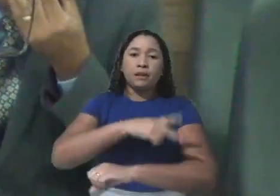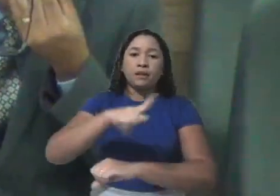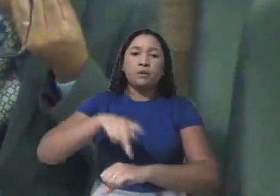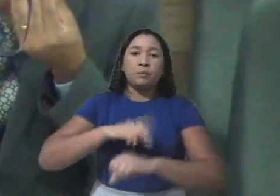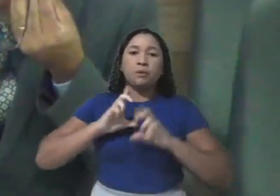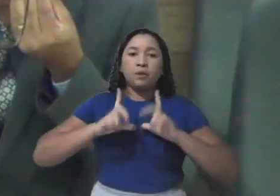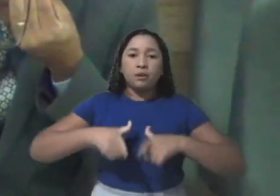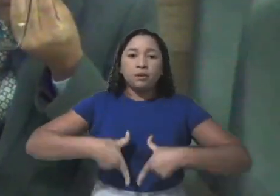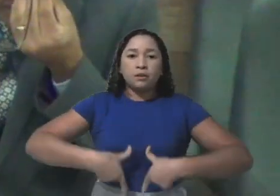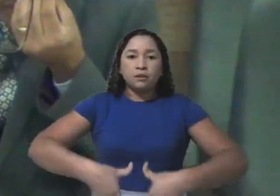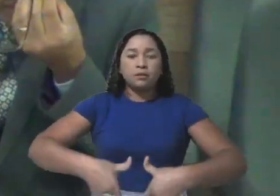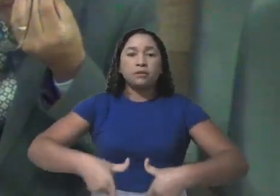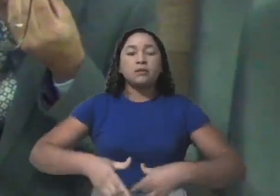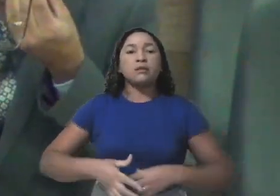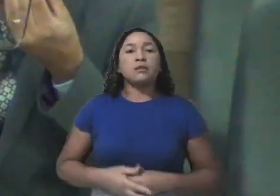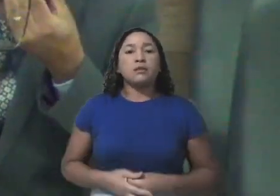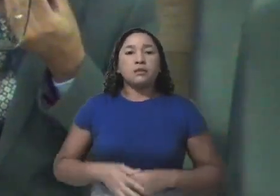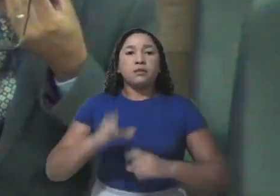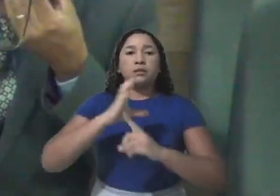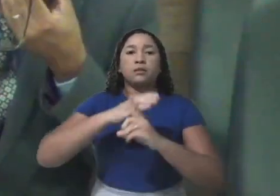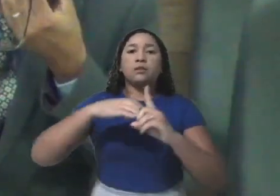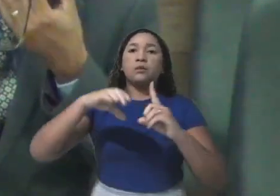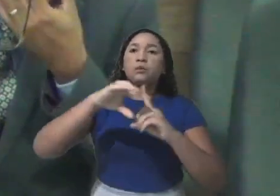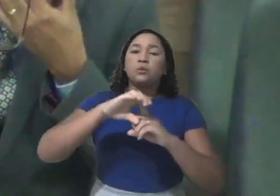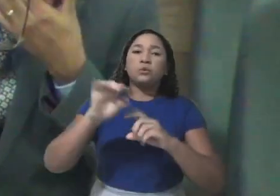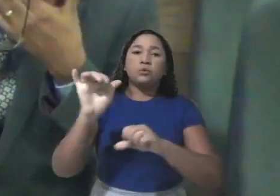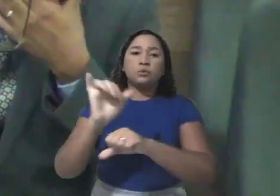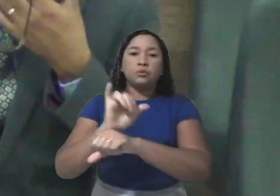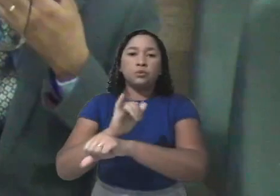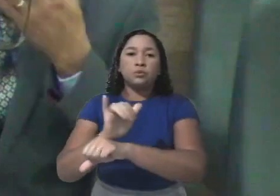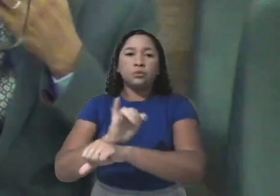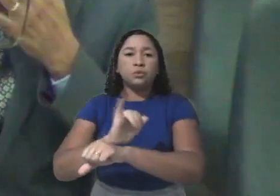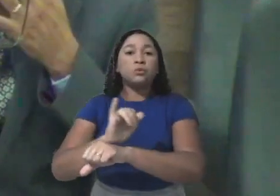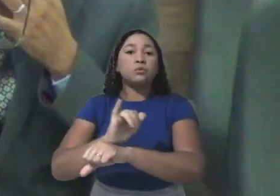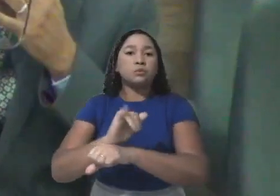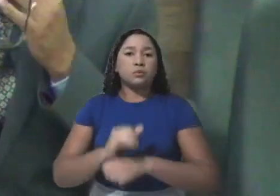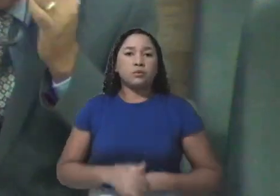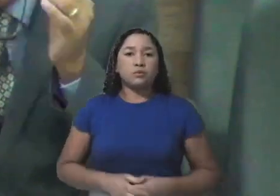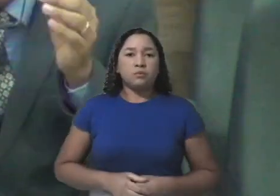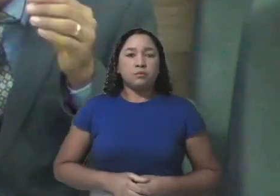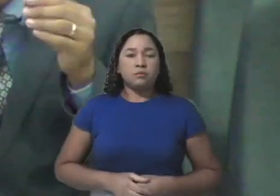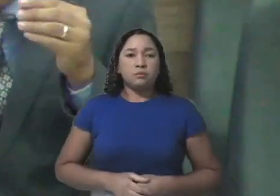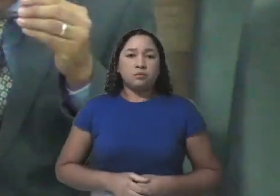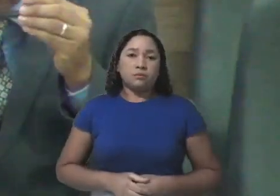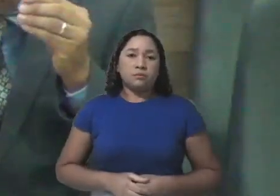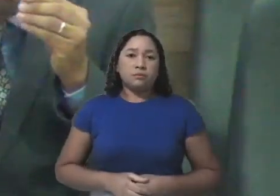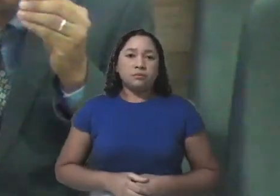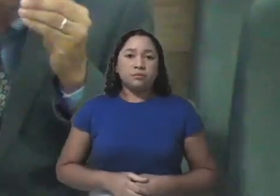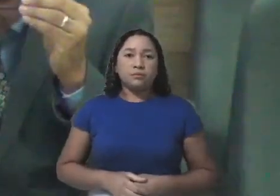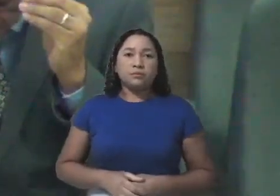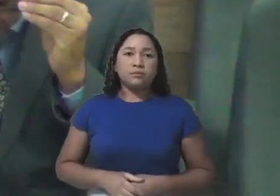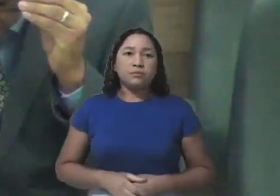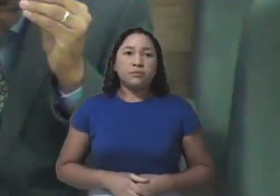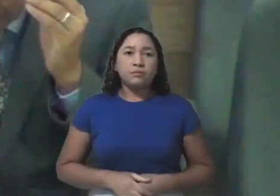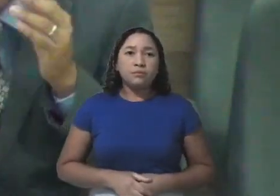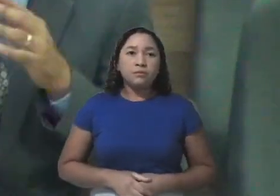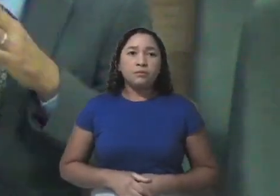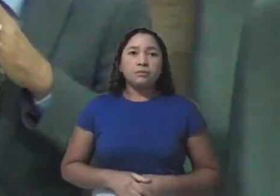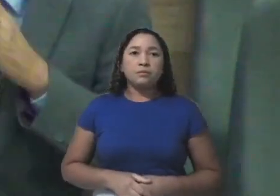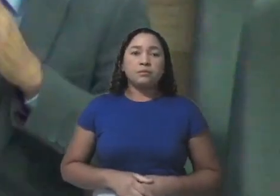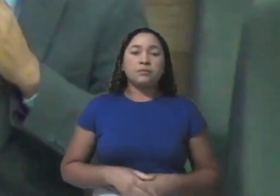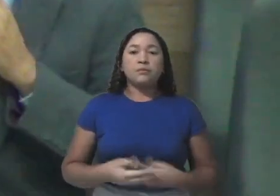isso em cultos no YouTube ou por aí, em fotos? essas doutrinas já foram há